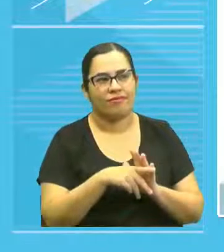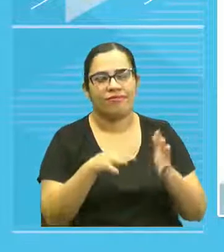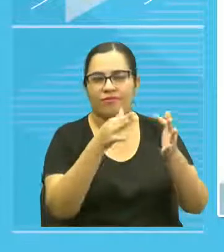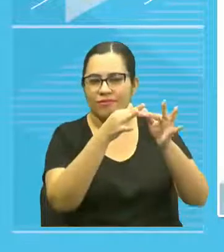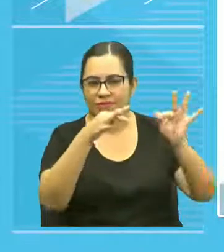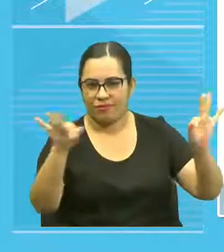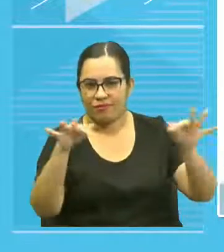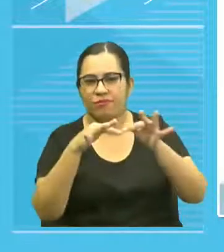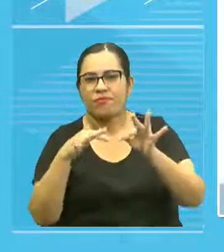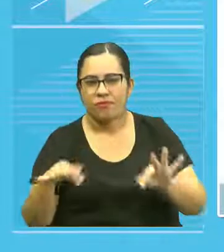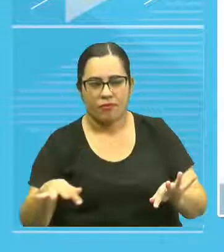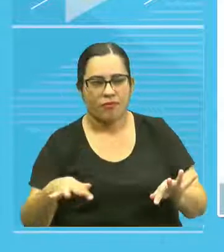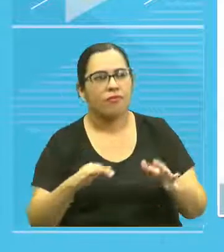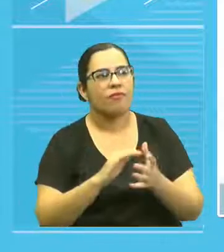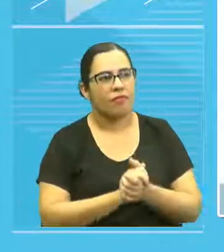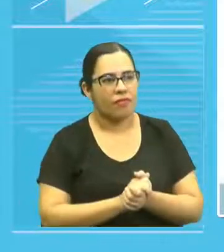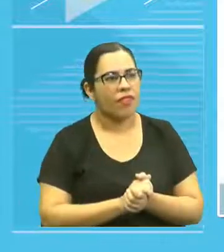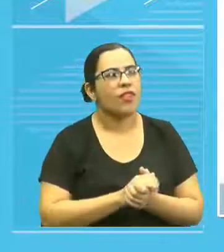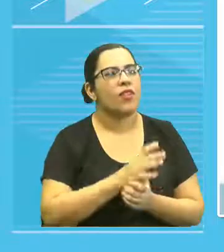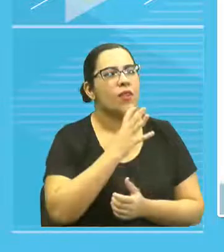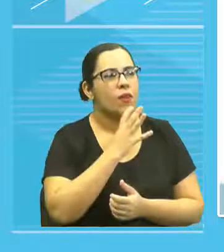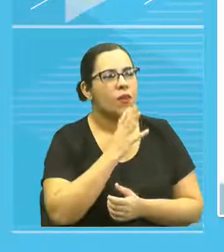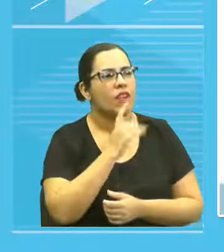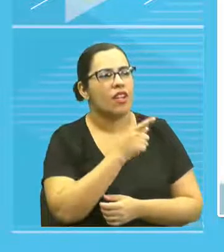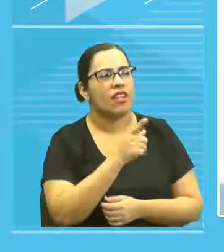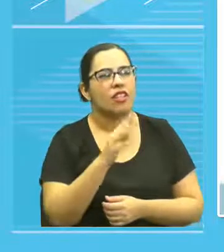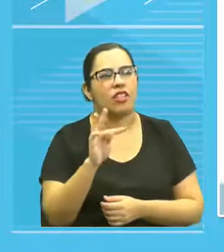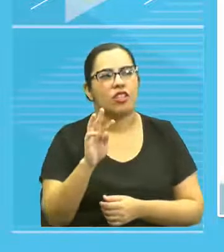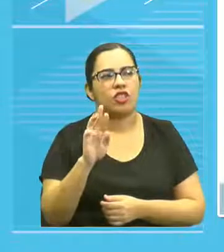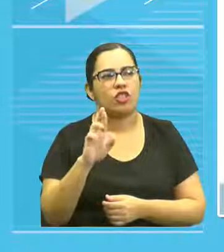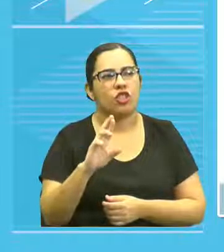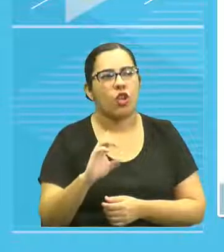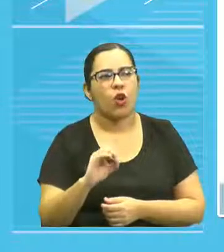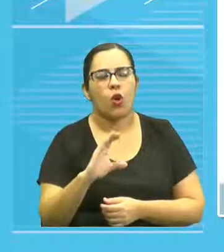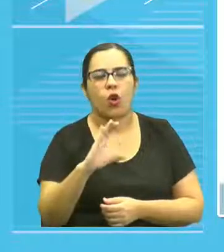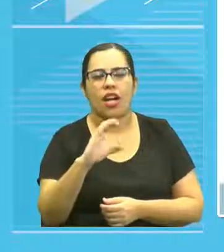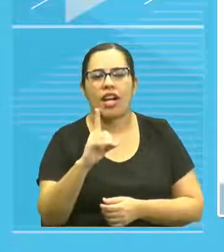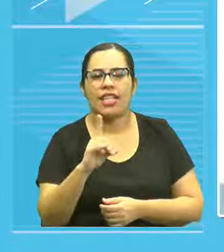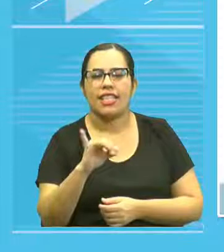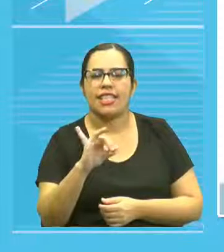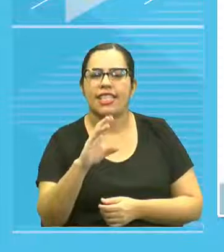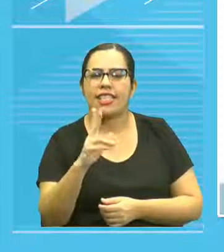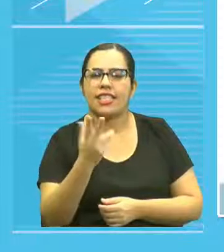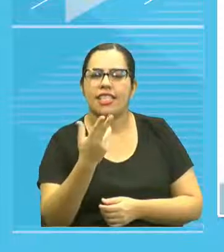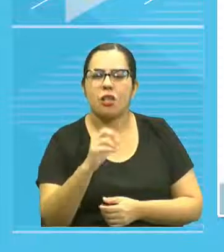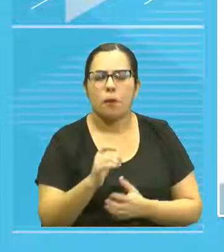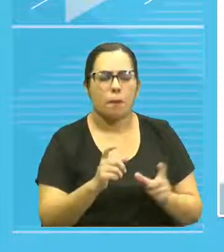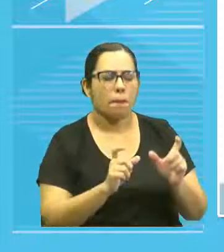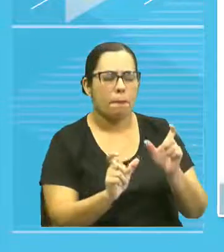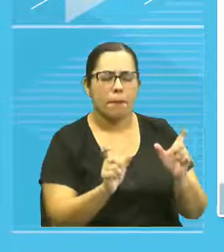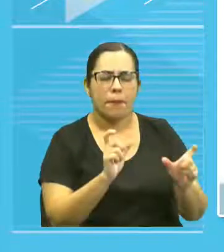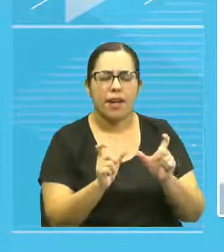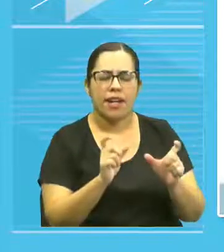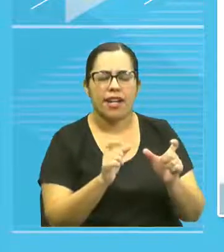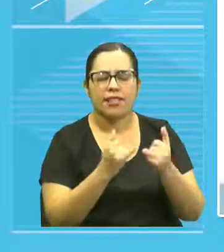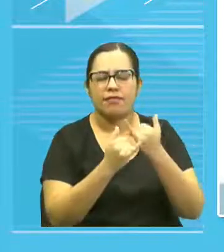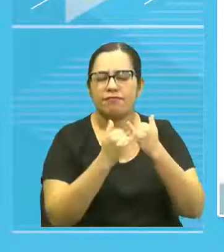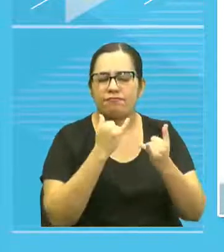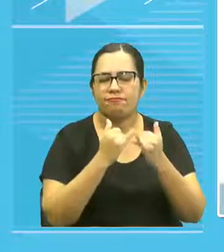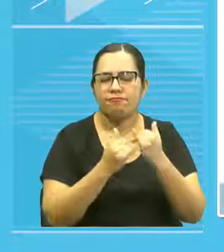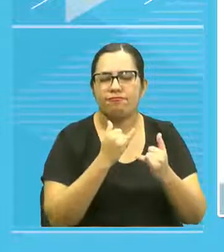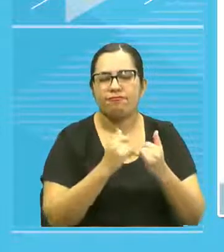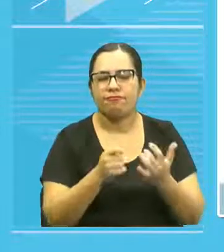mesma frase fenômeno este que popularmente conhecido como trocadilho é o emprego de palavras semelhantes na forma ou no som